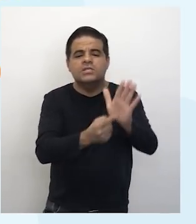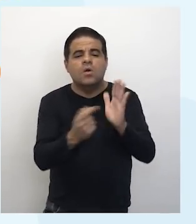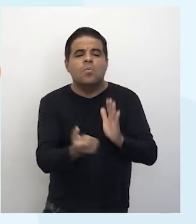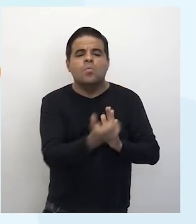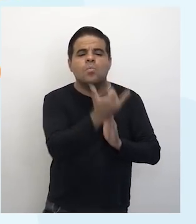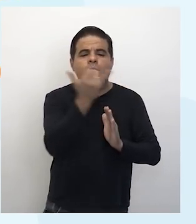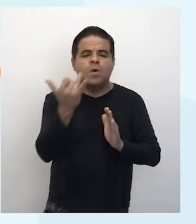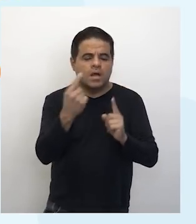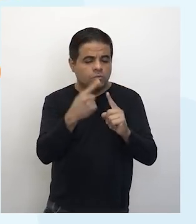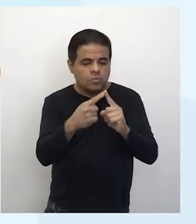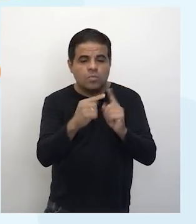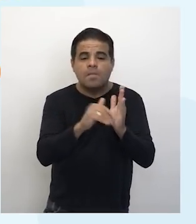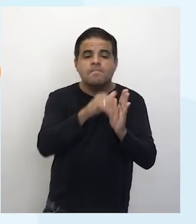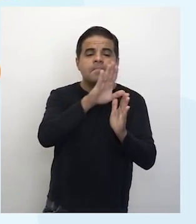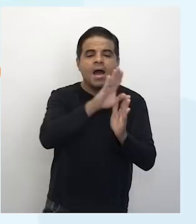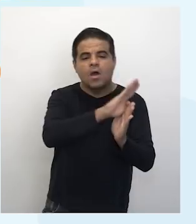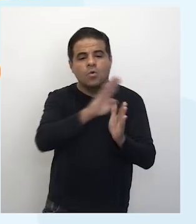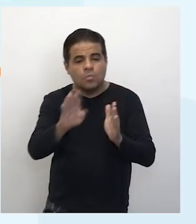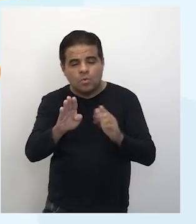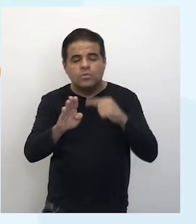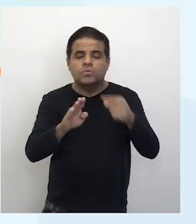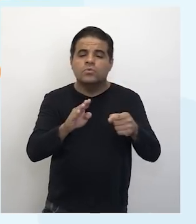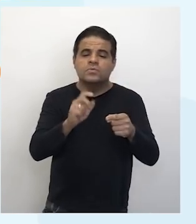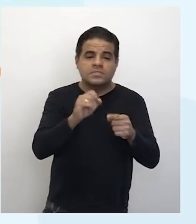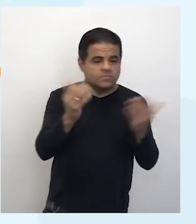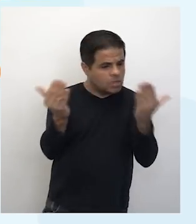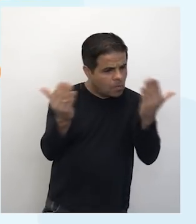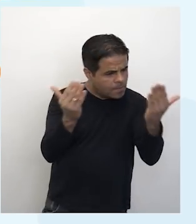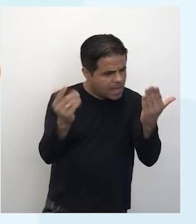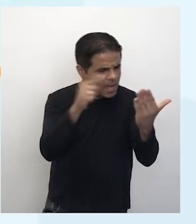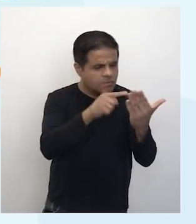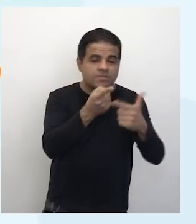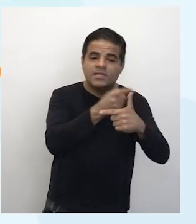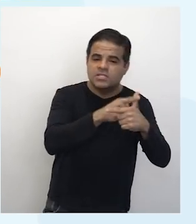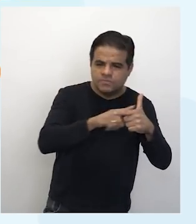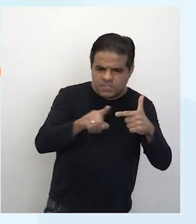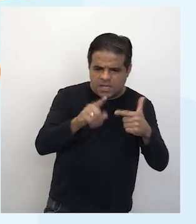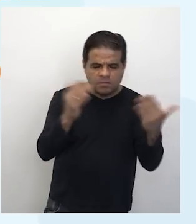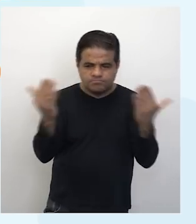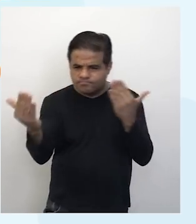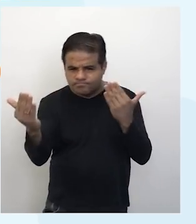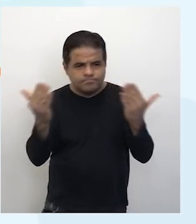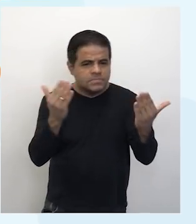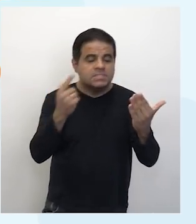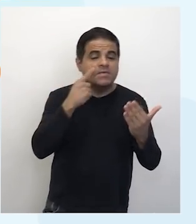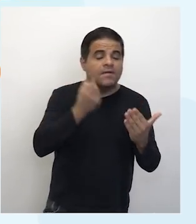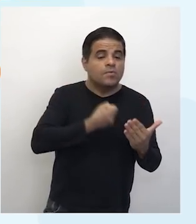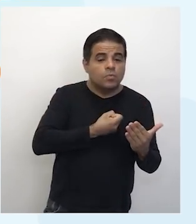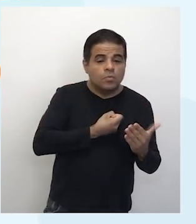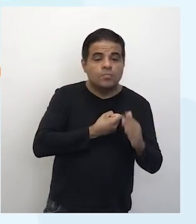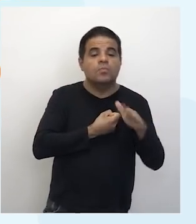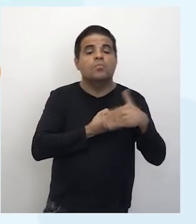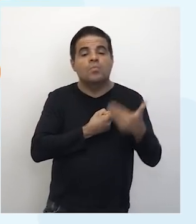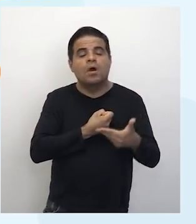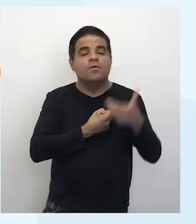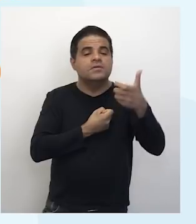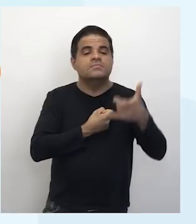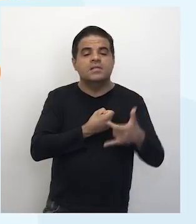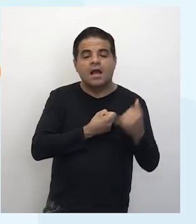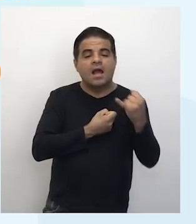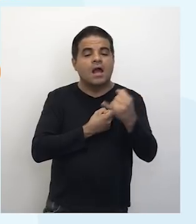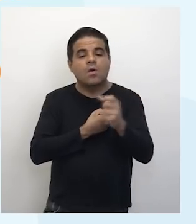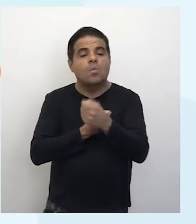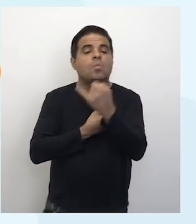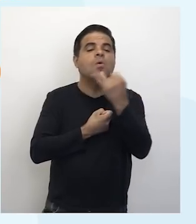um é maior que o outro, tá certo? Sempre que você compara, faz essa divisão, você vai ter um número que vai dizer para você